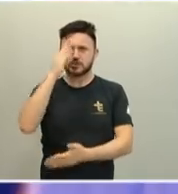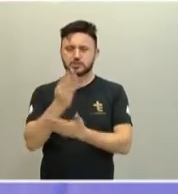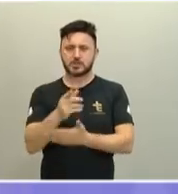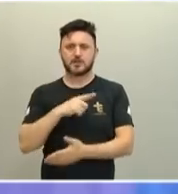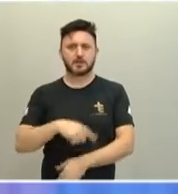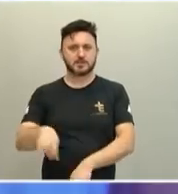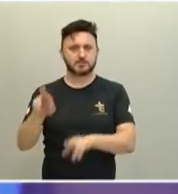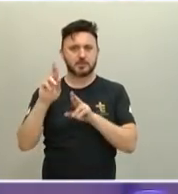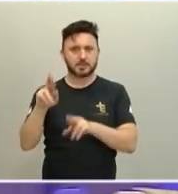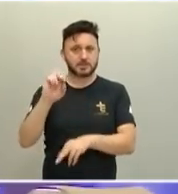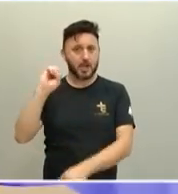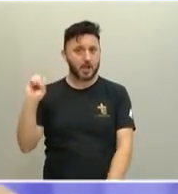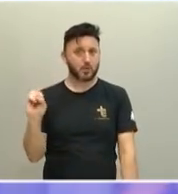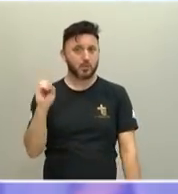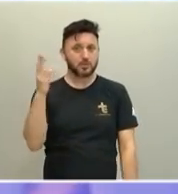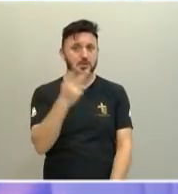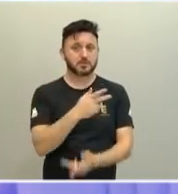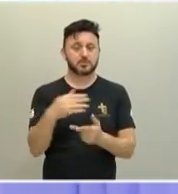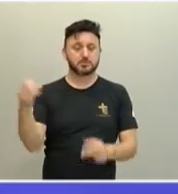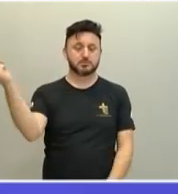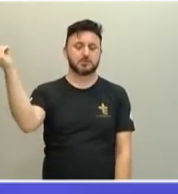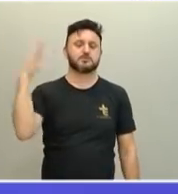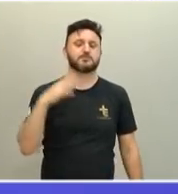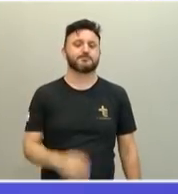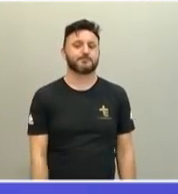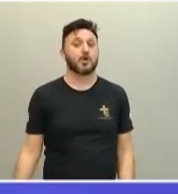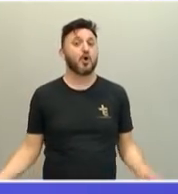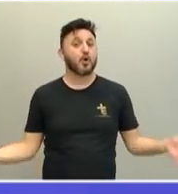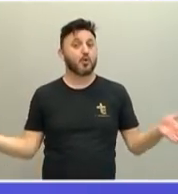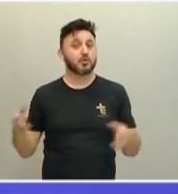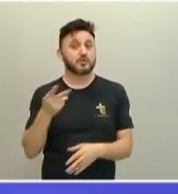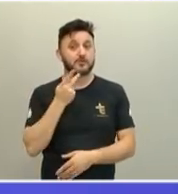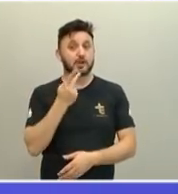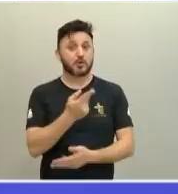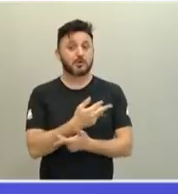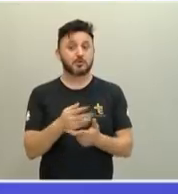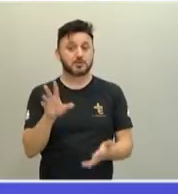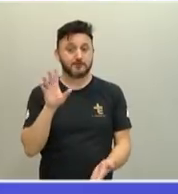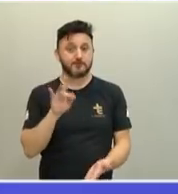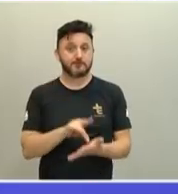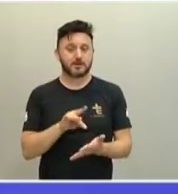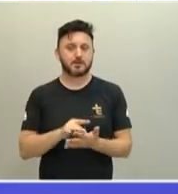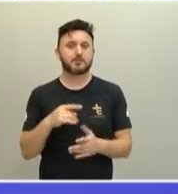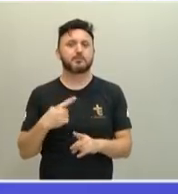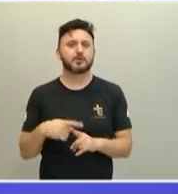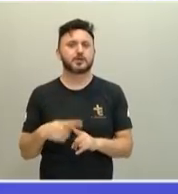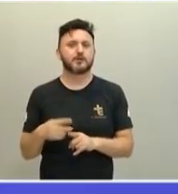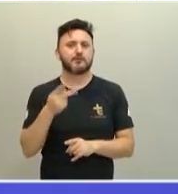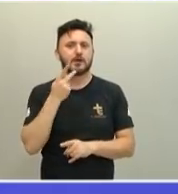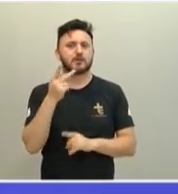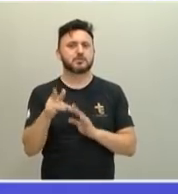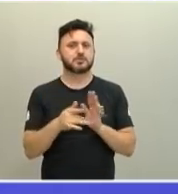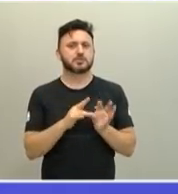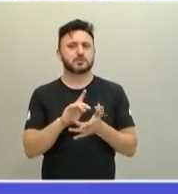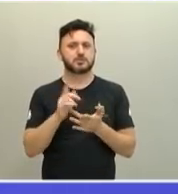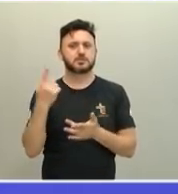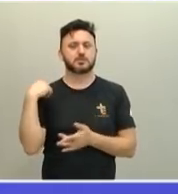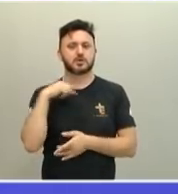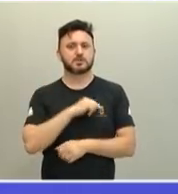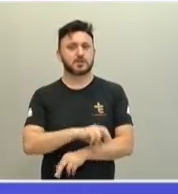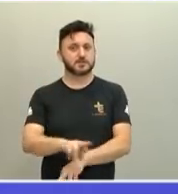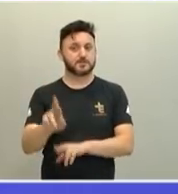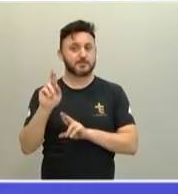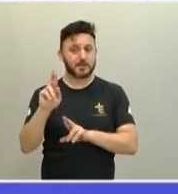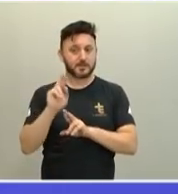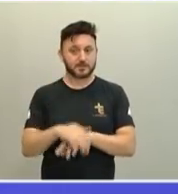quero dizer algo para você muito concreto. Por que eu estou falando que Jesus é a nossa esperança? Só para dizer então e concluir que Jesus falou para